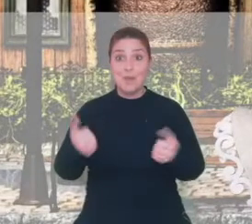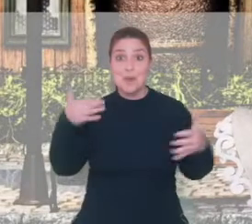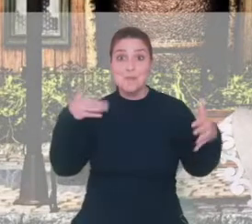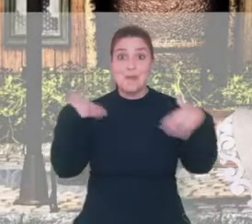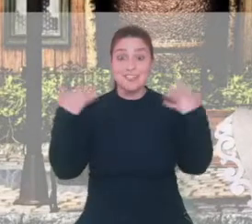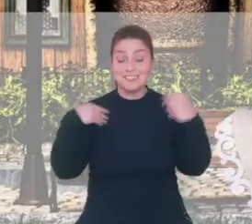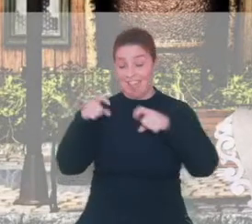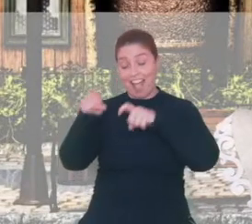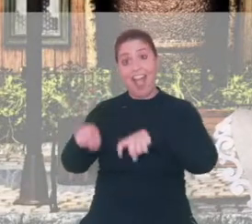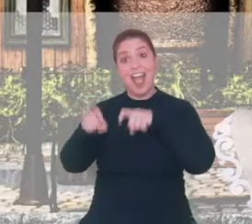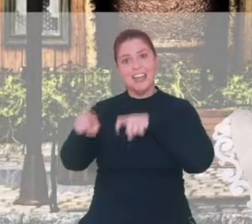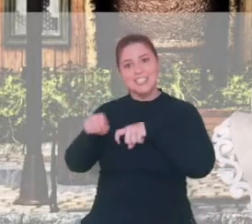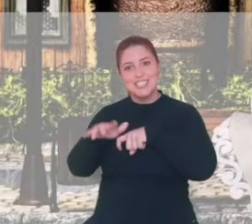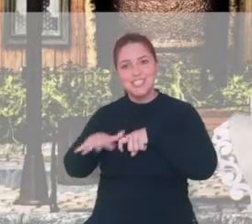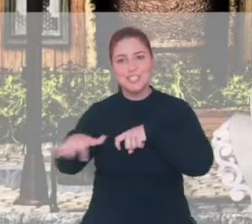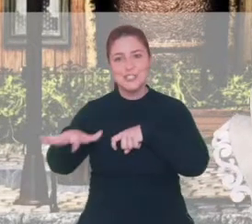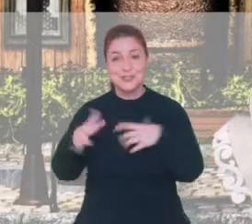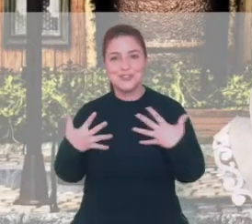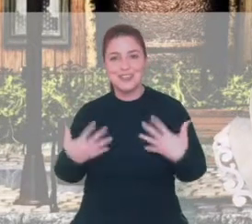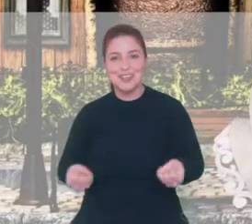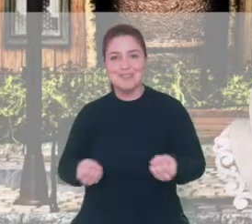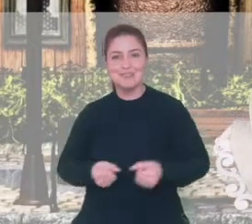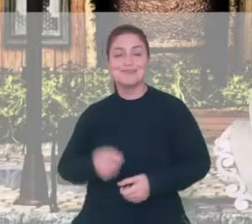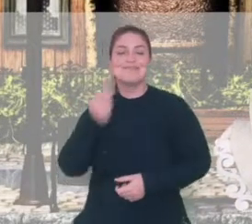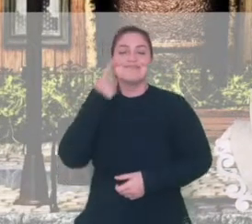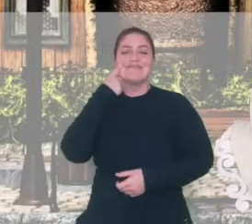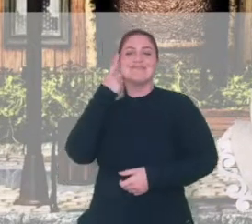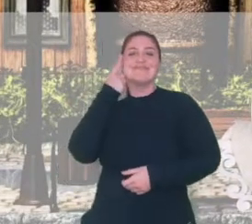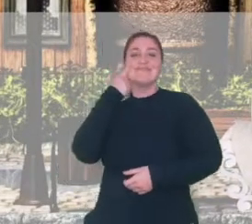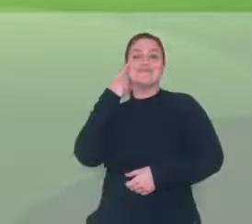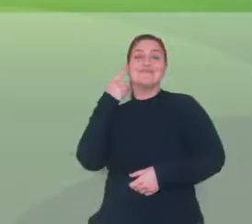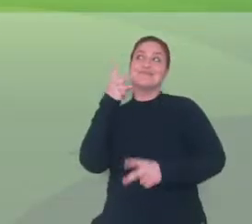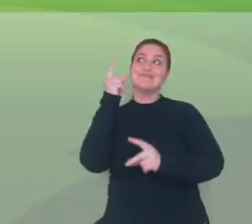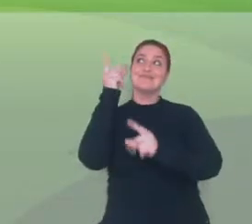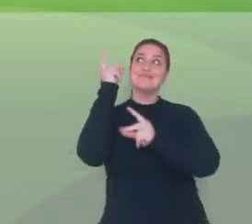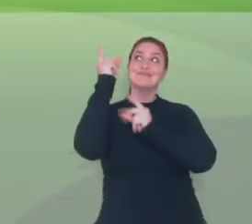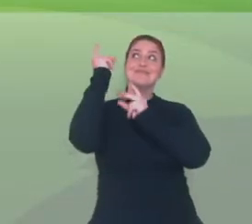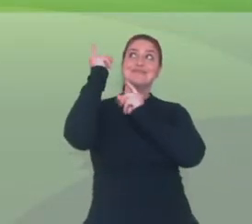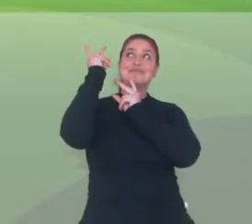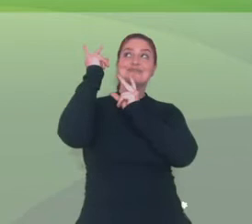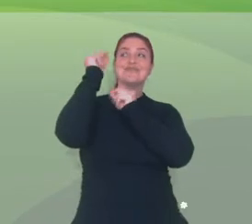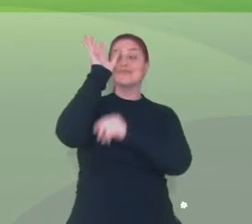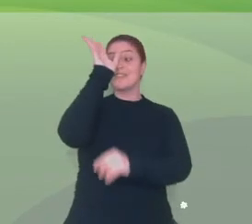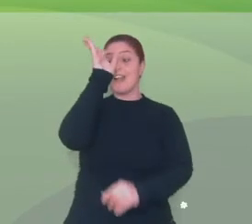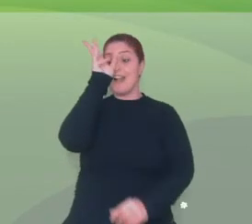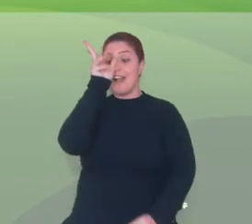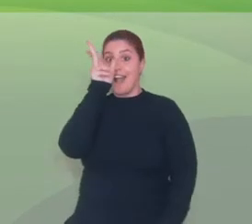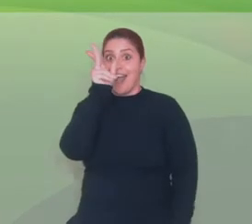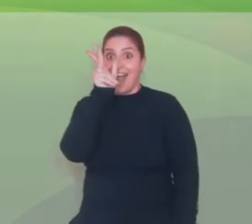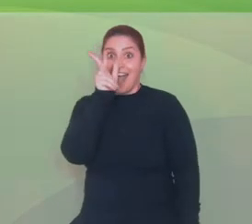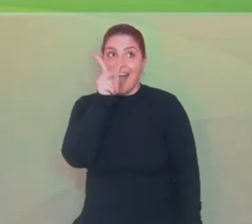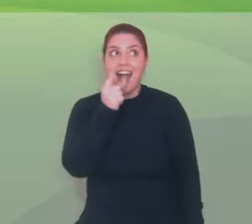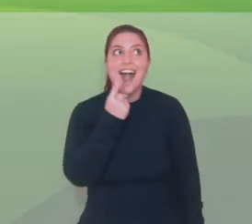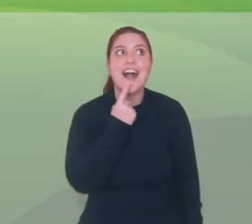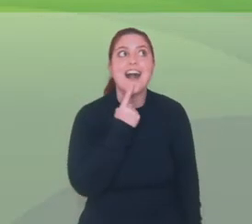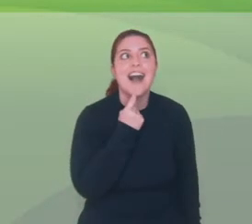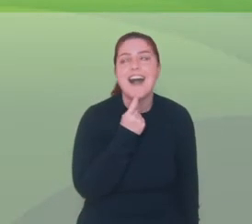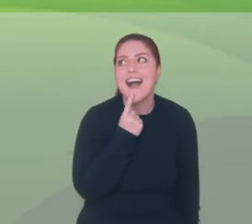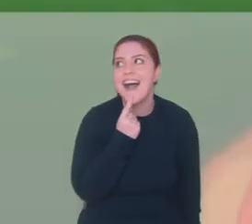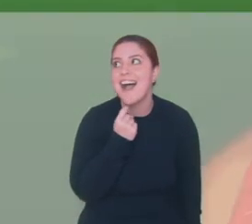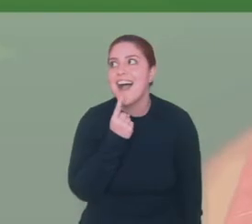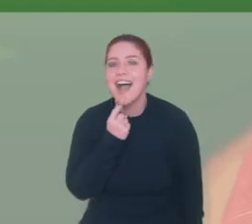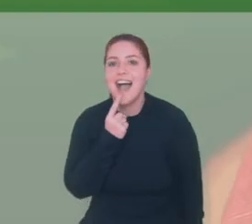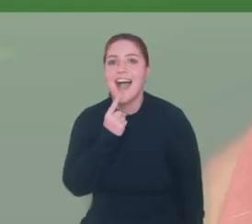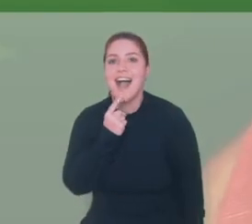Passeio pelo sítio? Era uma vez uma galinha ruiva